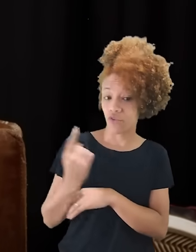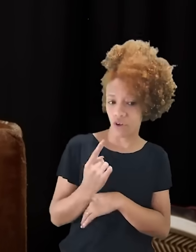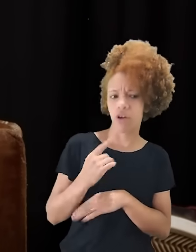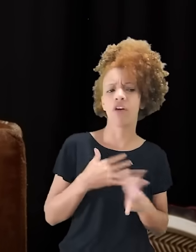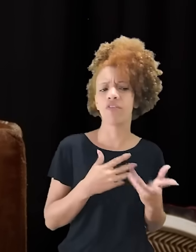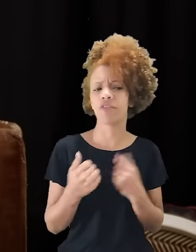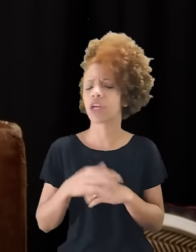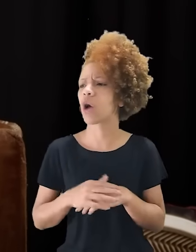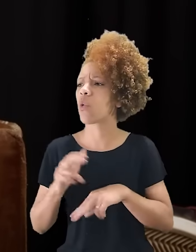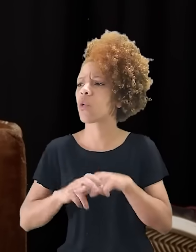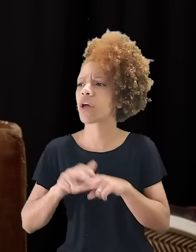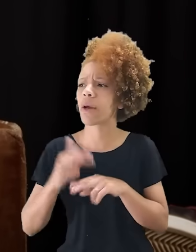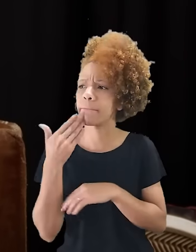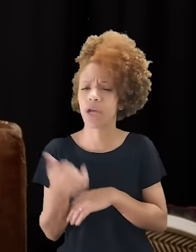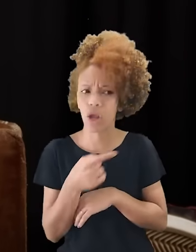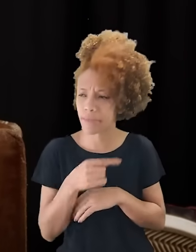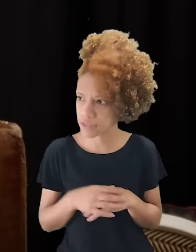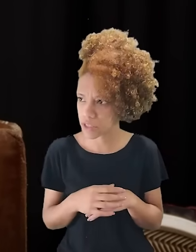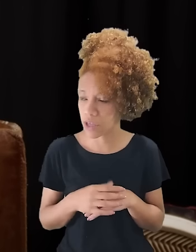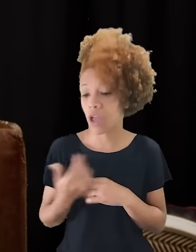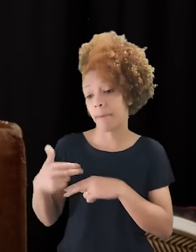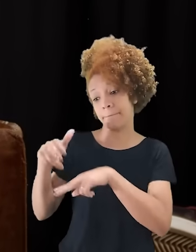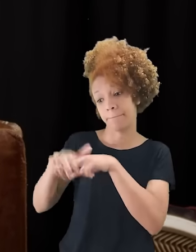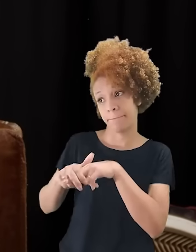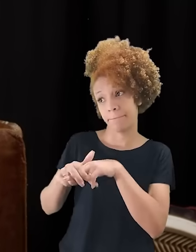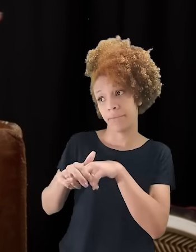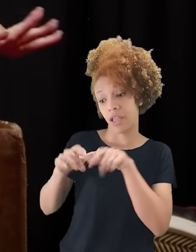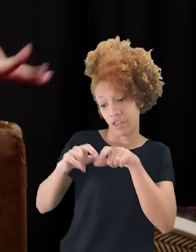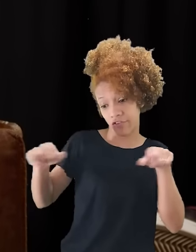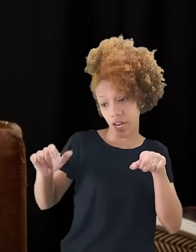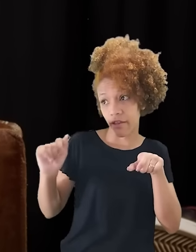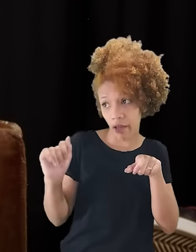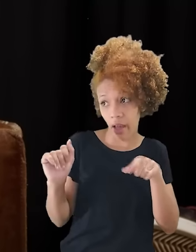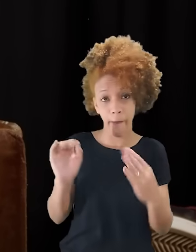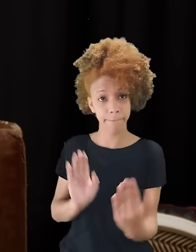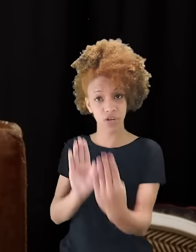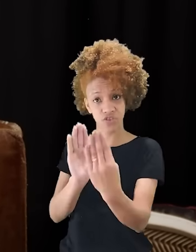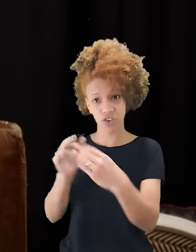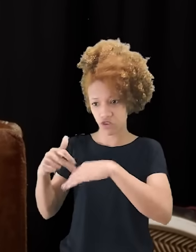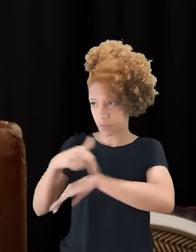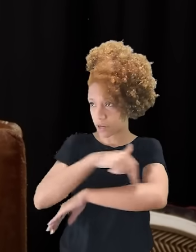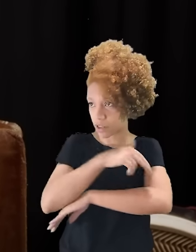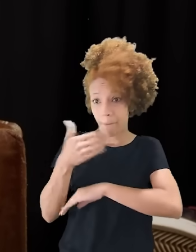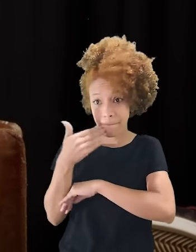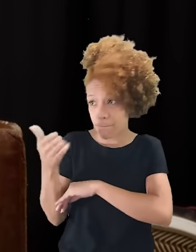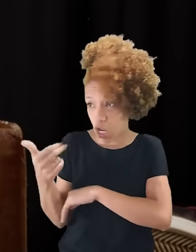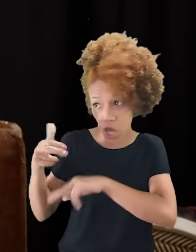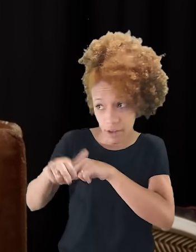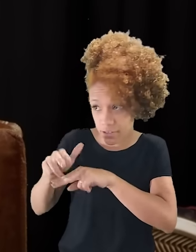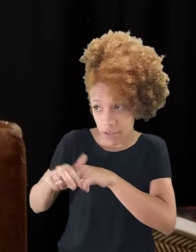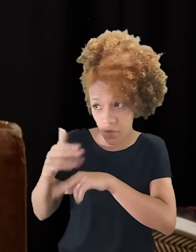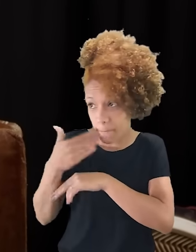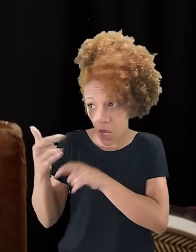pegou e falou assim não vem cá a gente arrumou um lugar melhor para você aí me colocaram na fileira a tipo assim de frente pra passarela no melhor